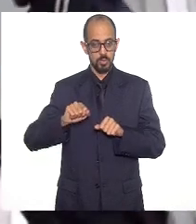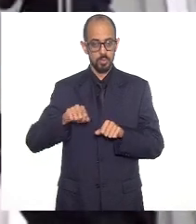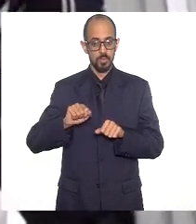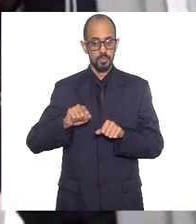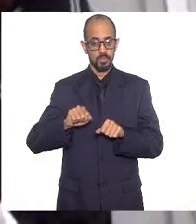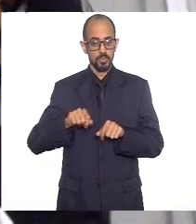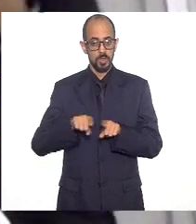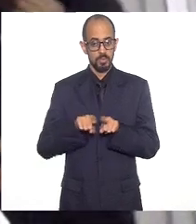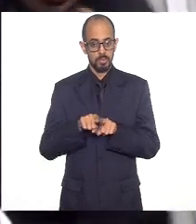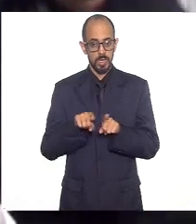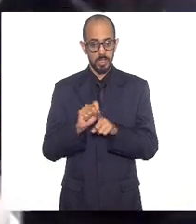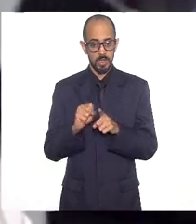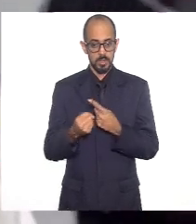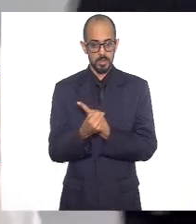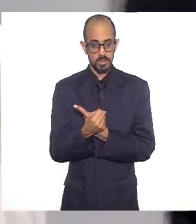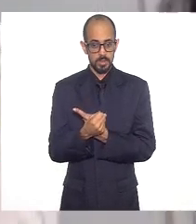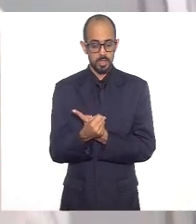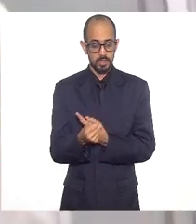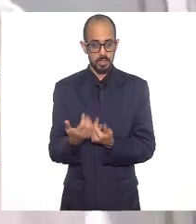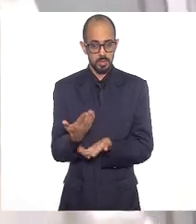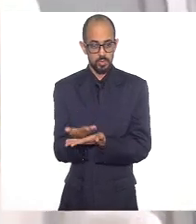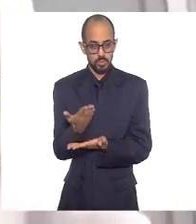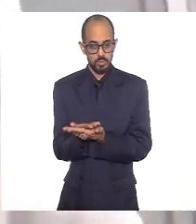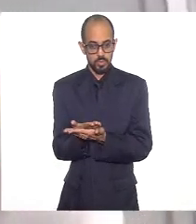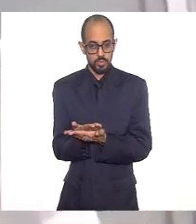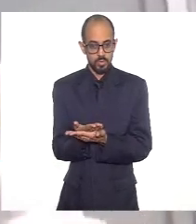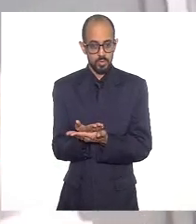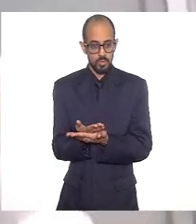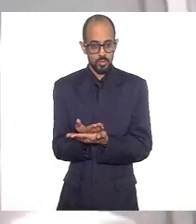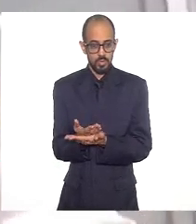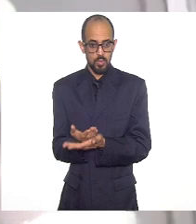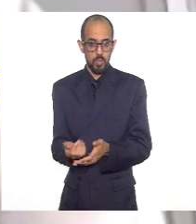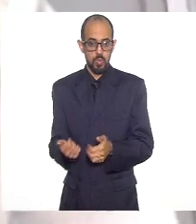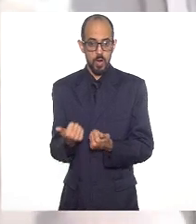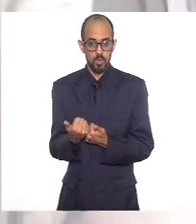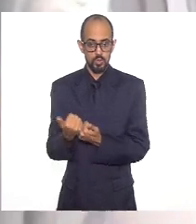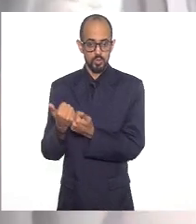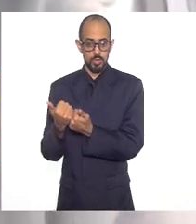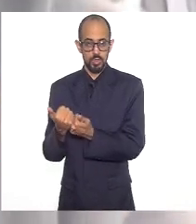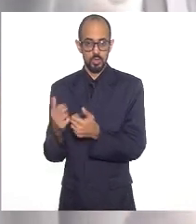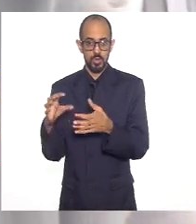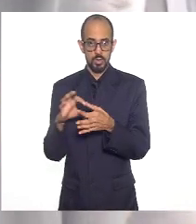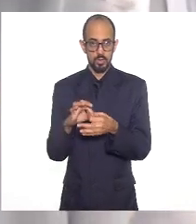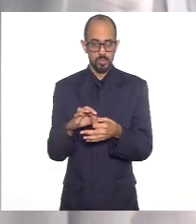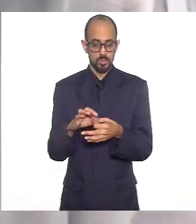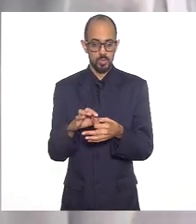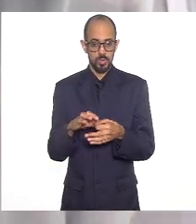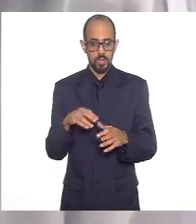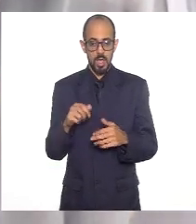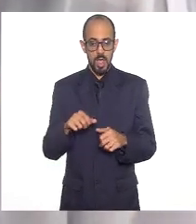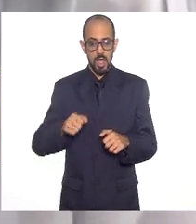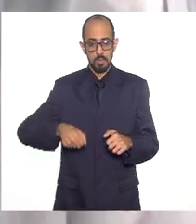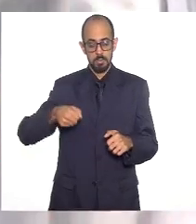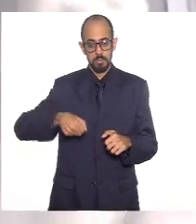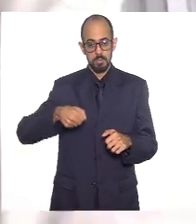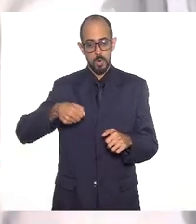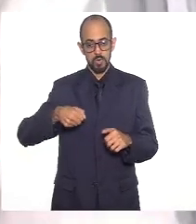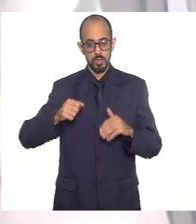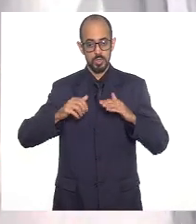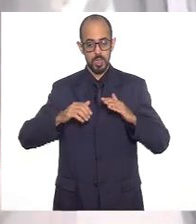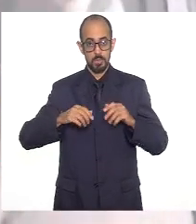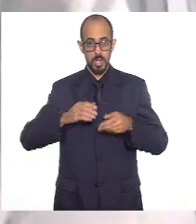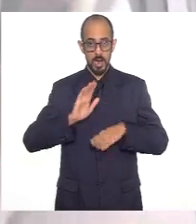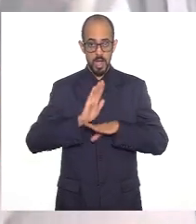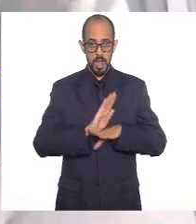estudantil. Então, a Bolsa Alimentação Estudantil, o Auxílio Conectividade, a Bolsa Auxílio Moradia da UENF, que já